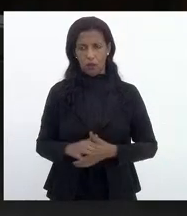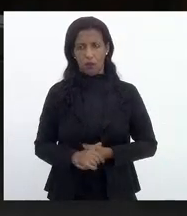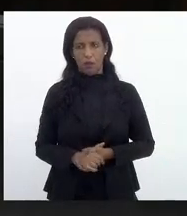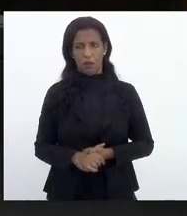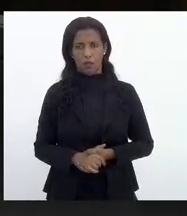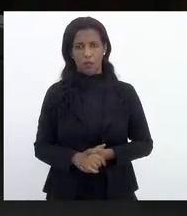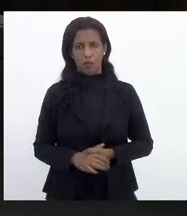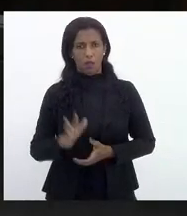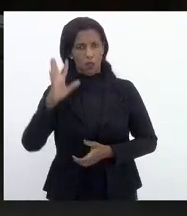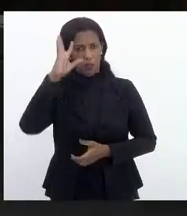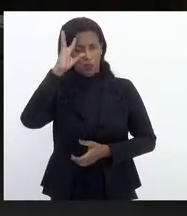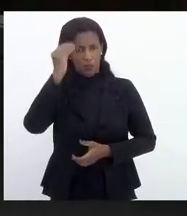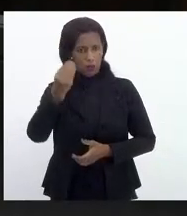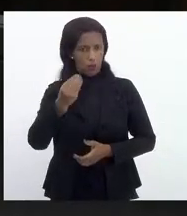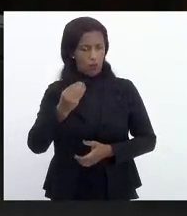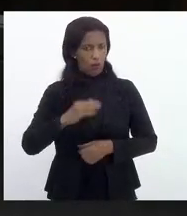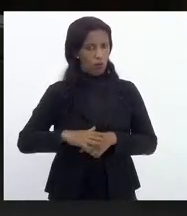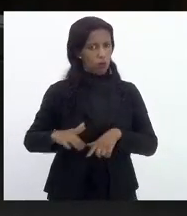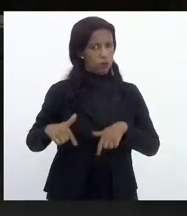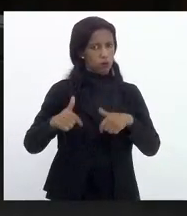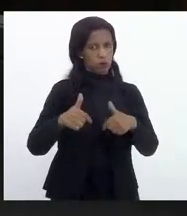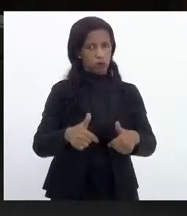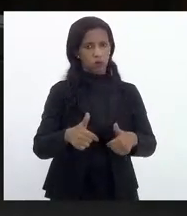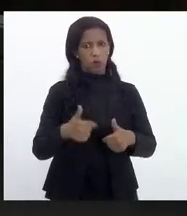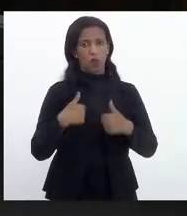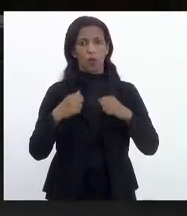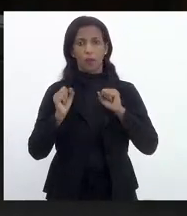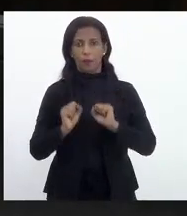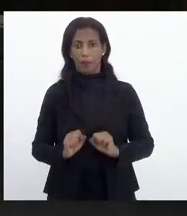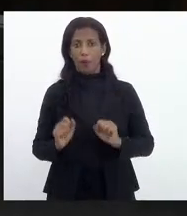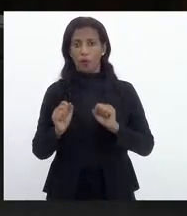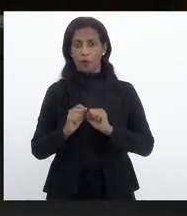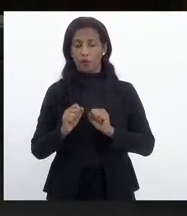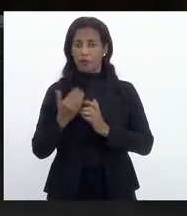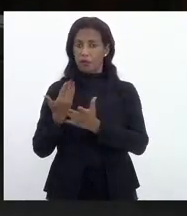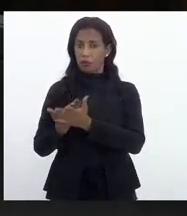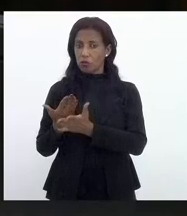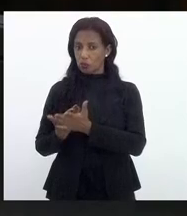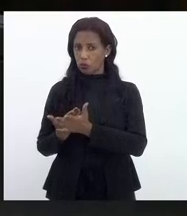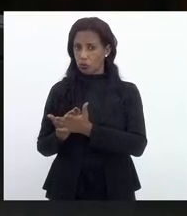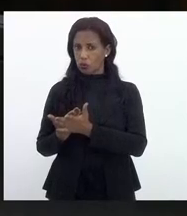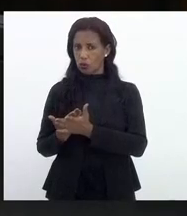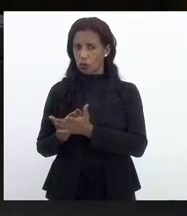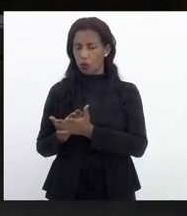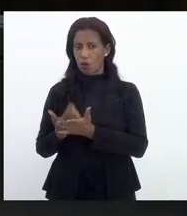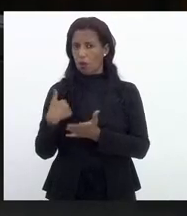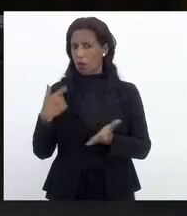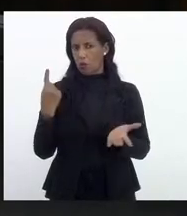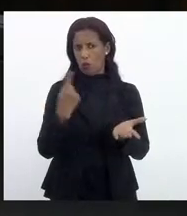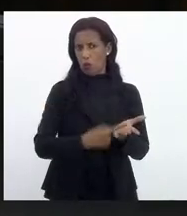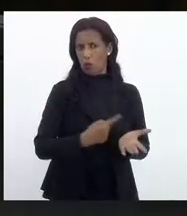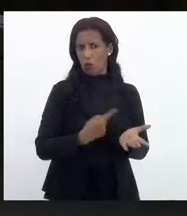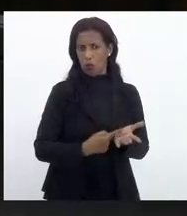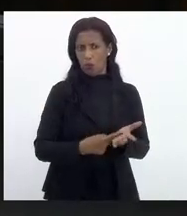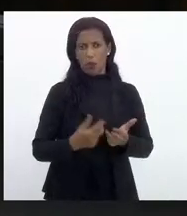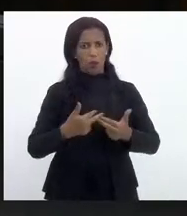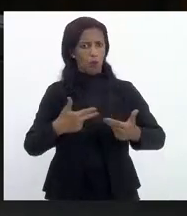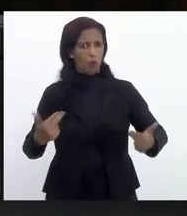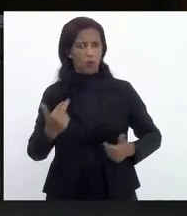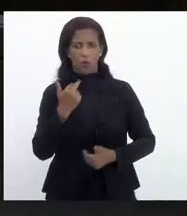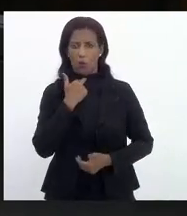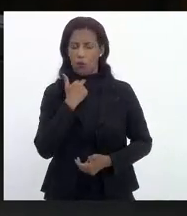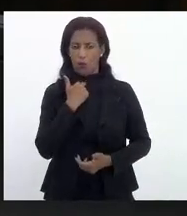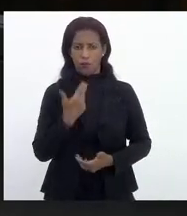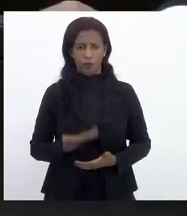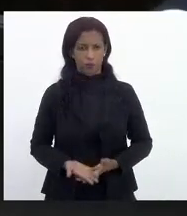tomar nenhuma iniciativa eu posso até fazer um estudo mas jamais vou me comprometer com uma coisa que eu não